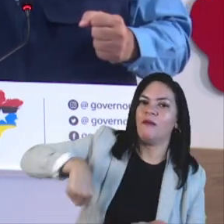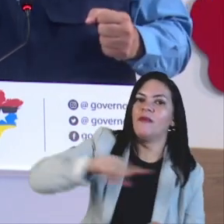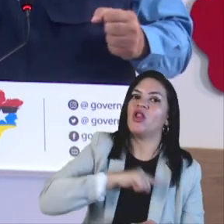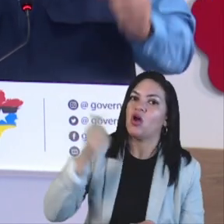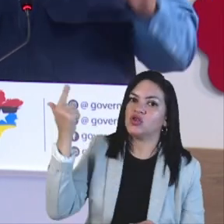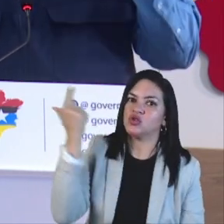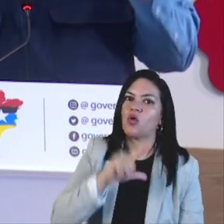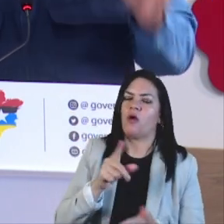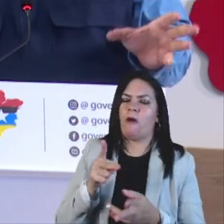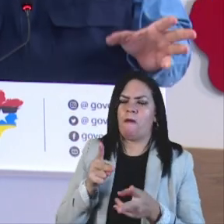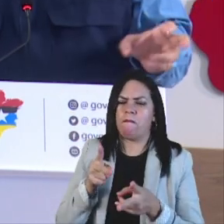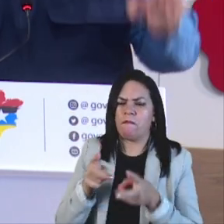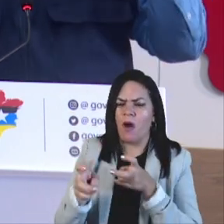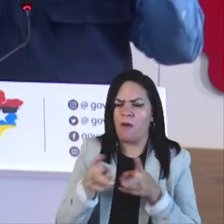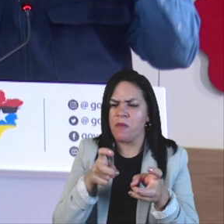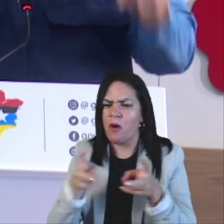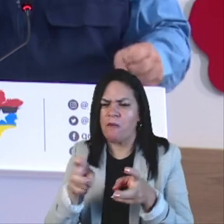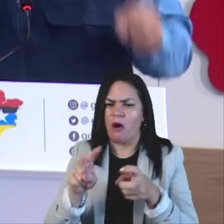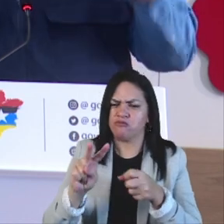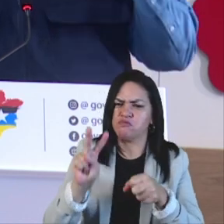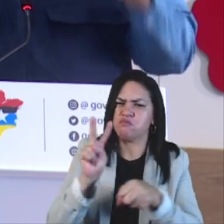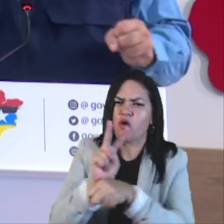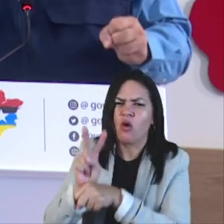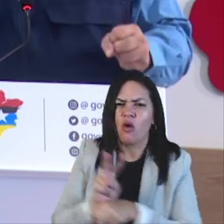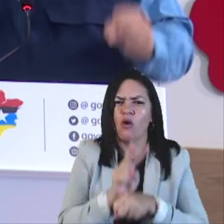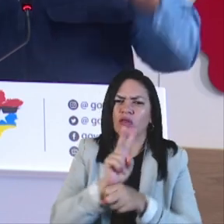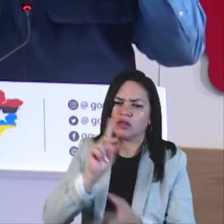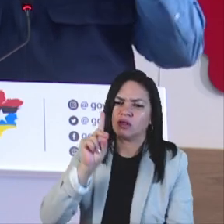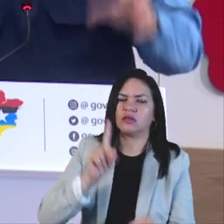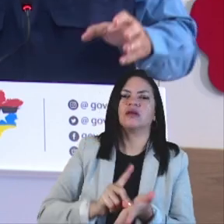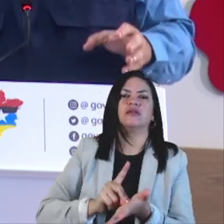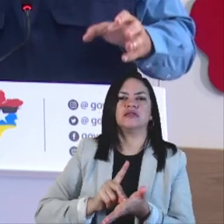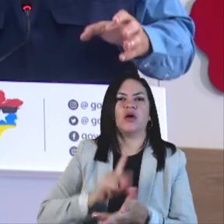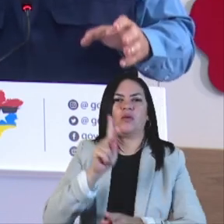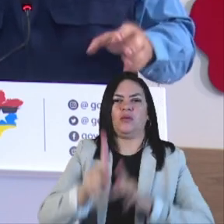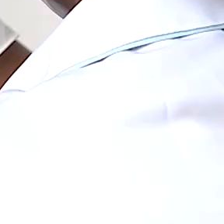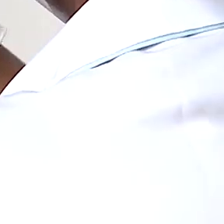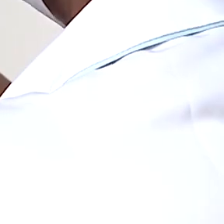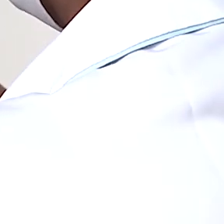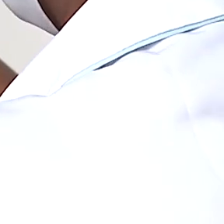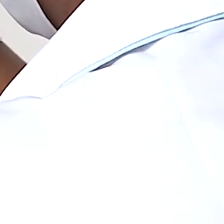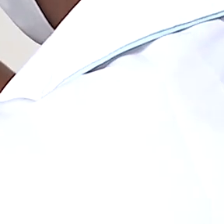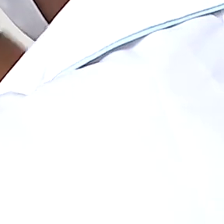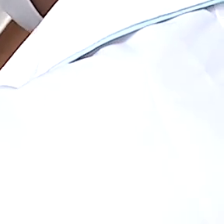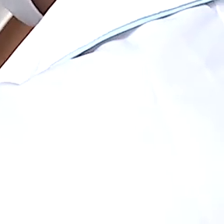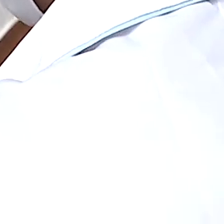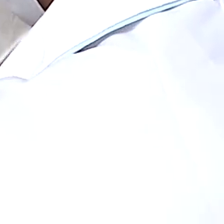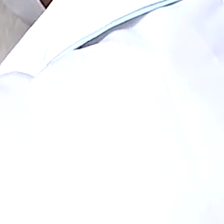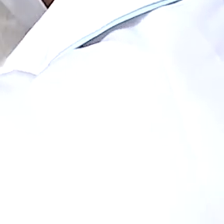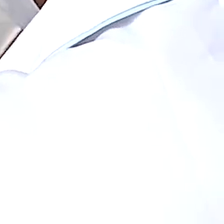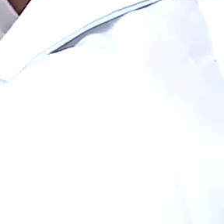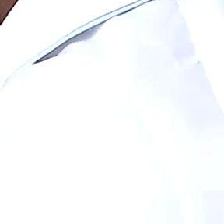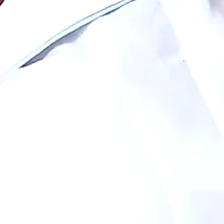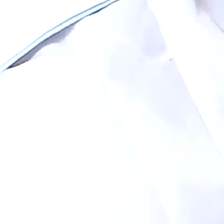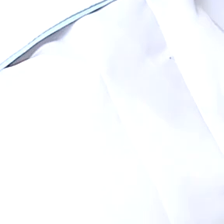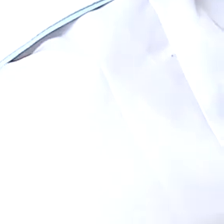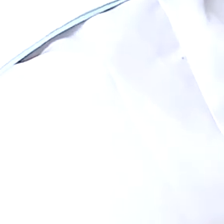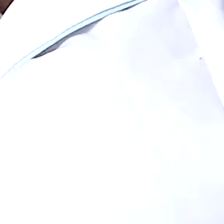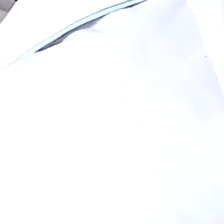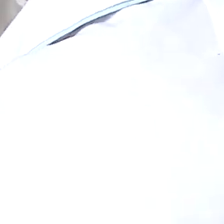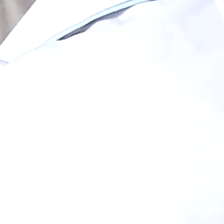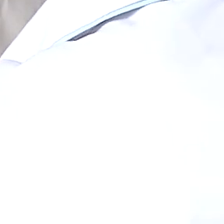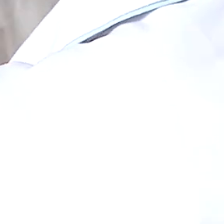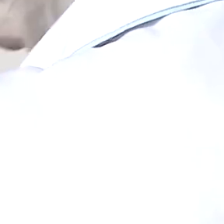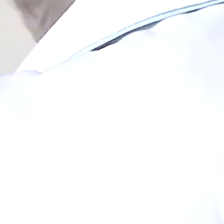tenhamos uma imunização, uma proteção efetiva da população A imunização contra a Covid-19